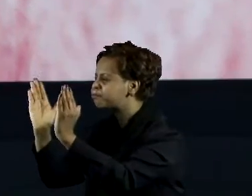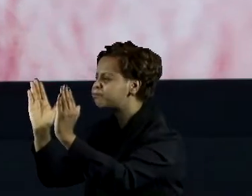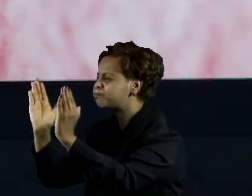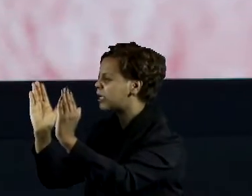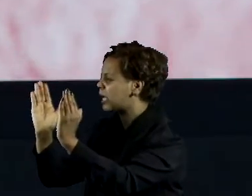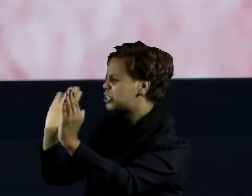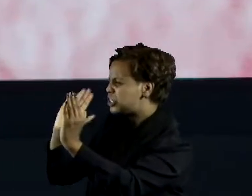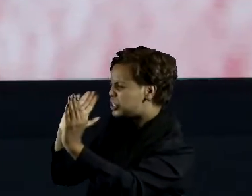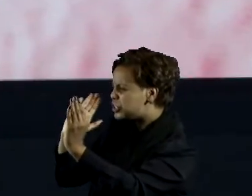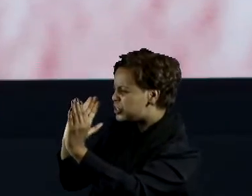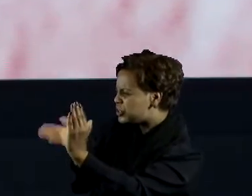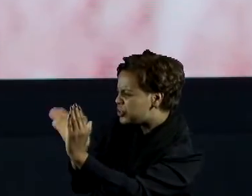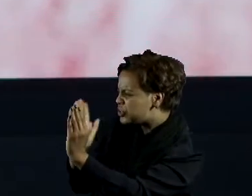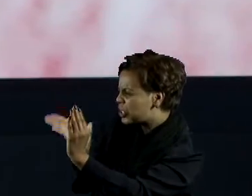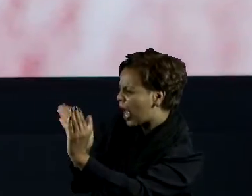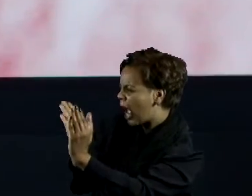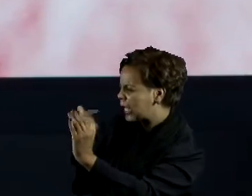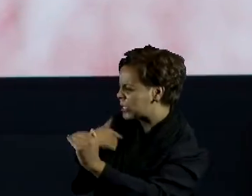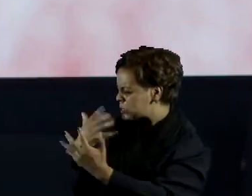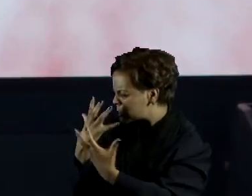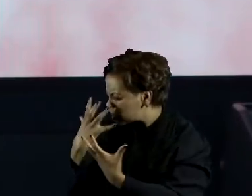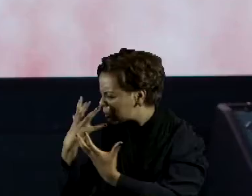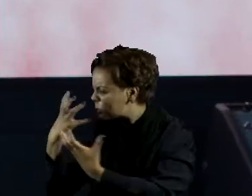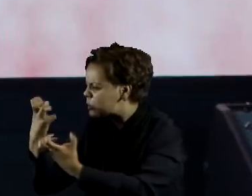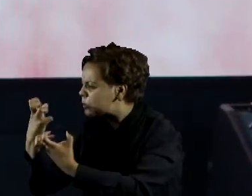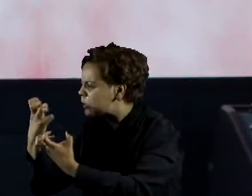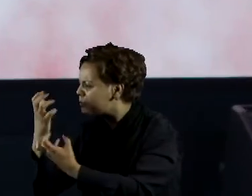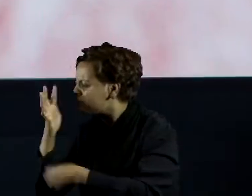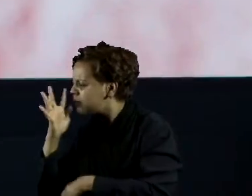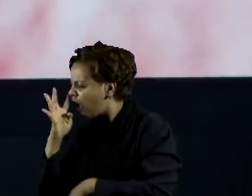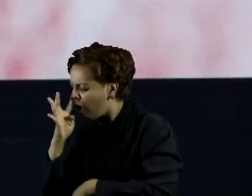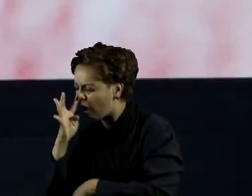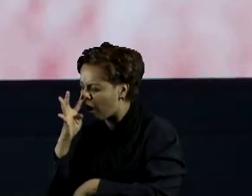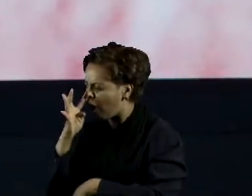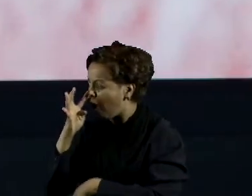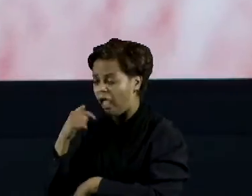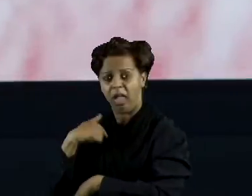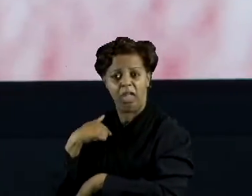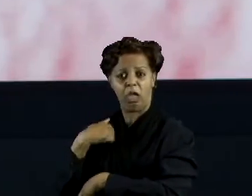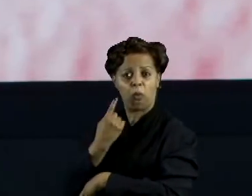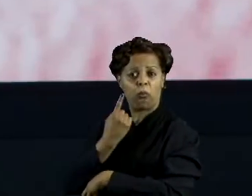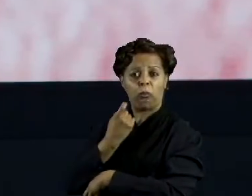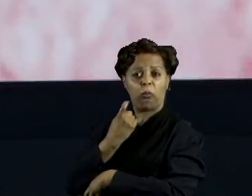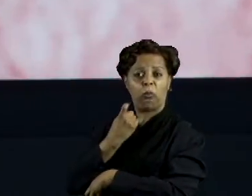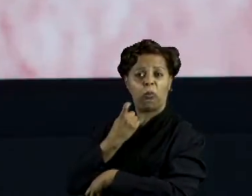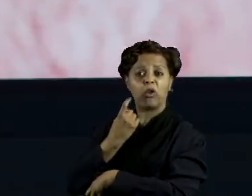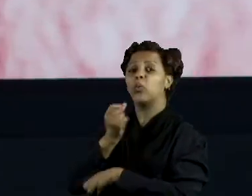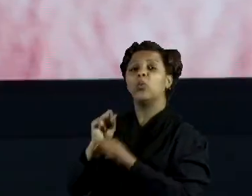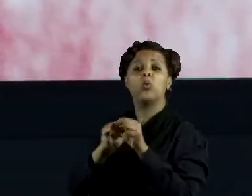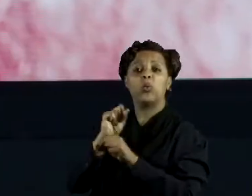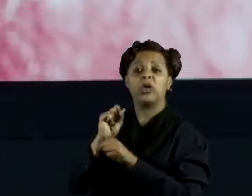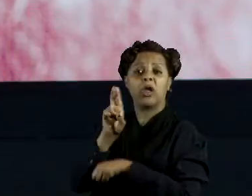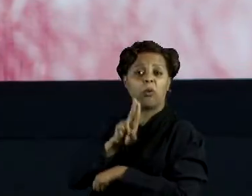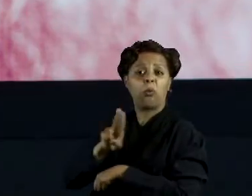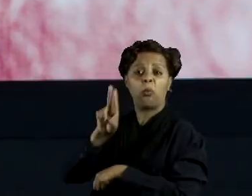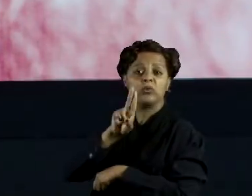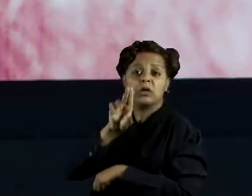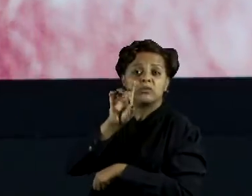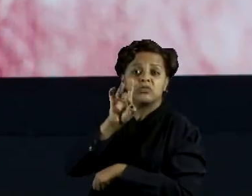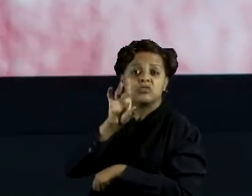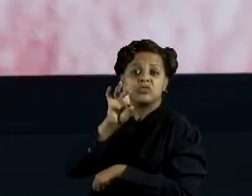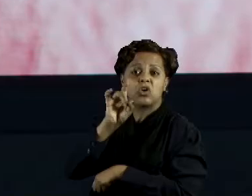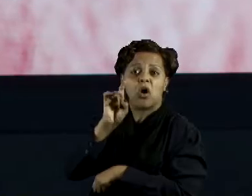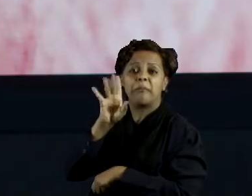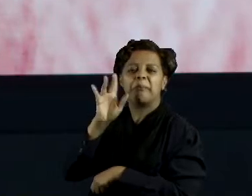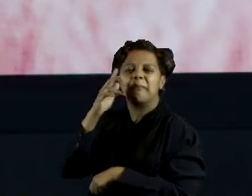que o chamava, que o atraía. E ele era somente um instrumento para libertar